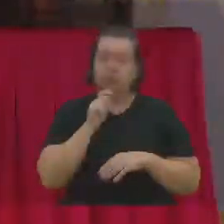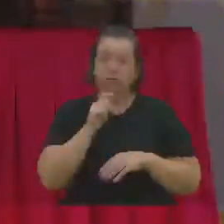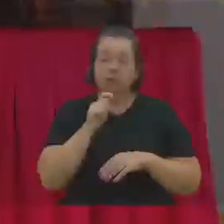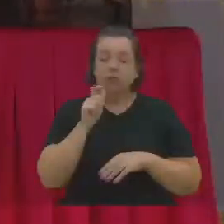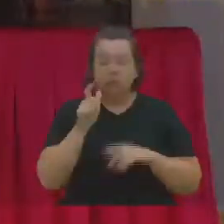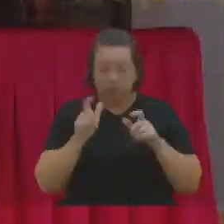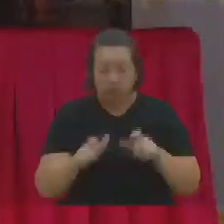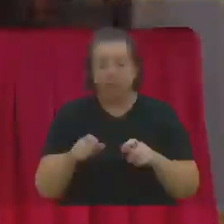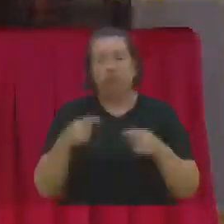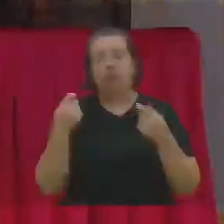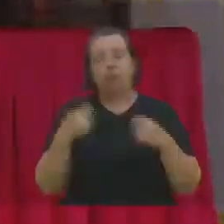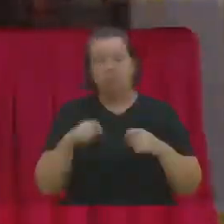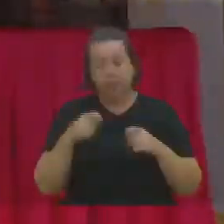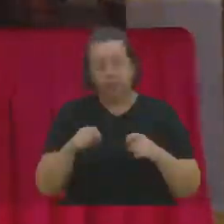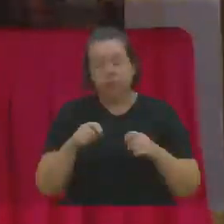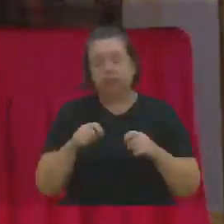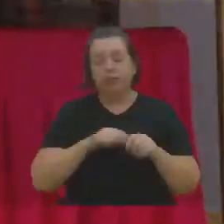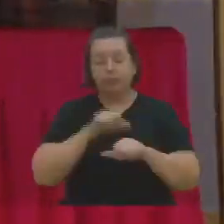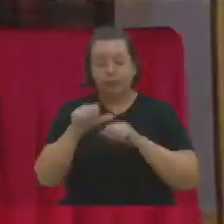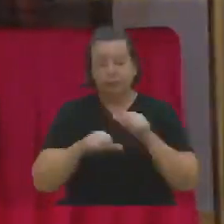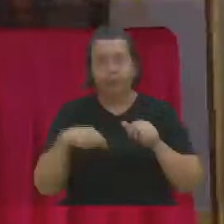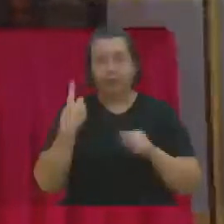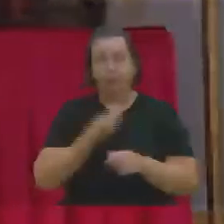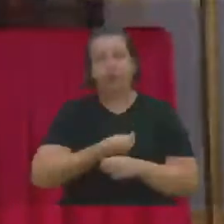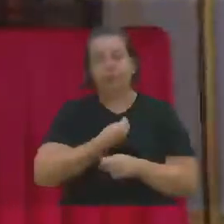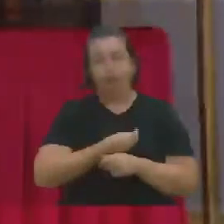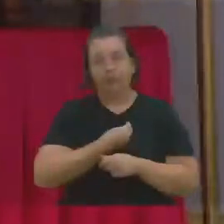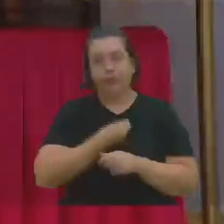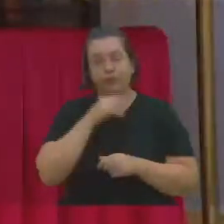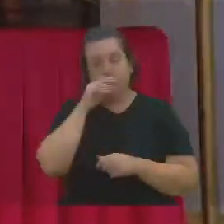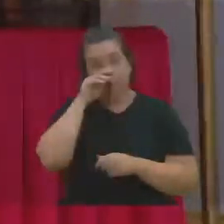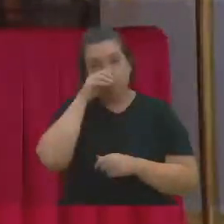ainda precisam ser iluminadas?